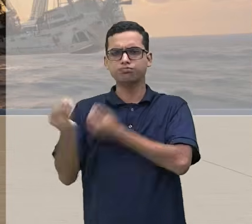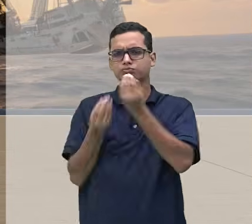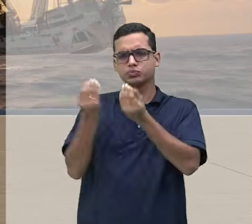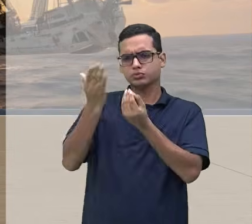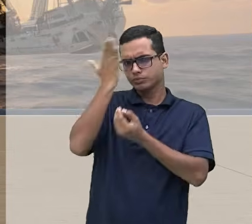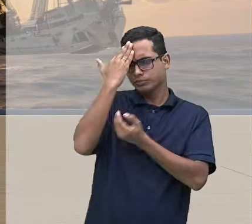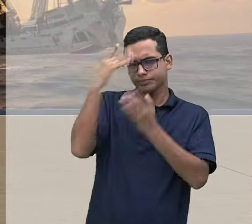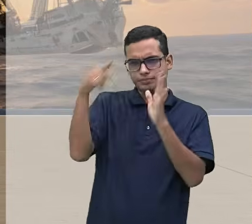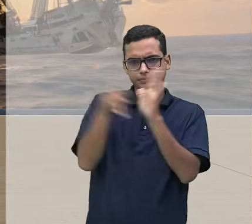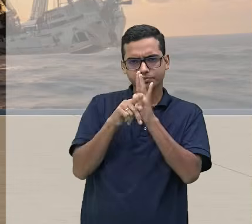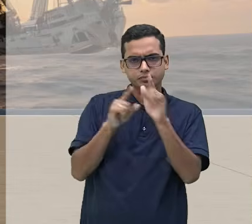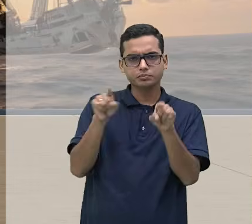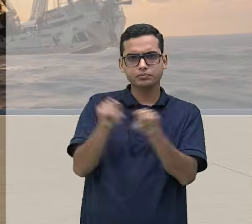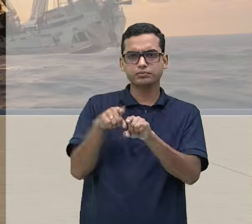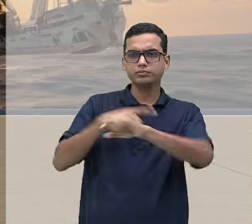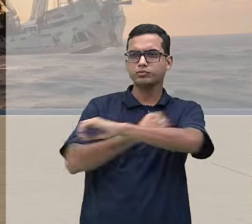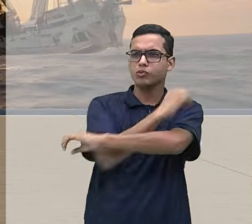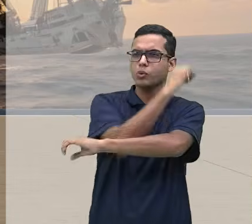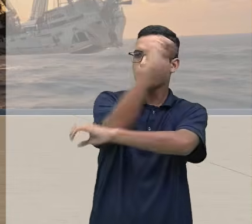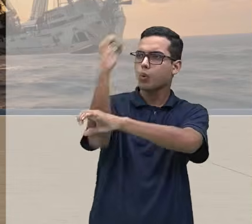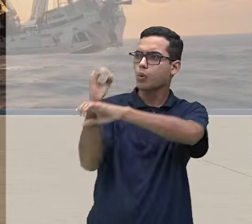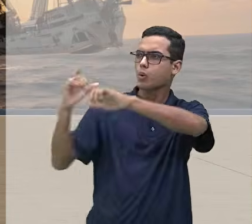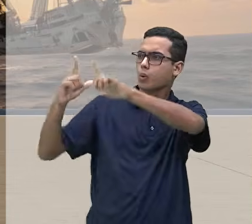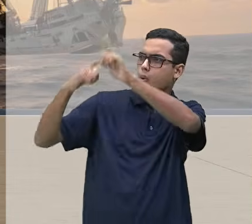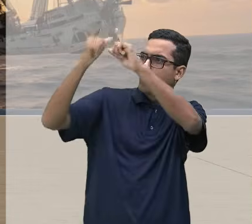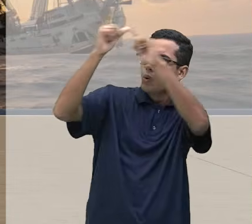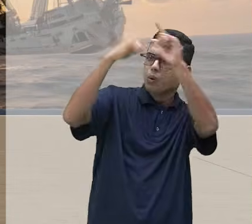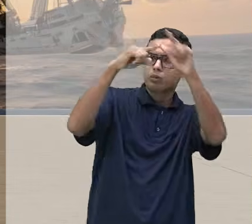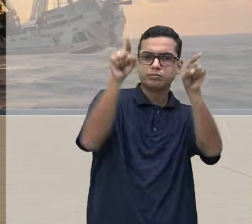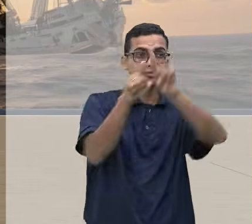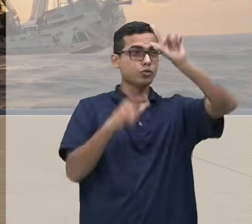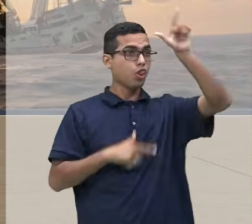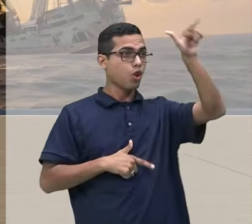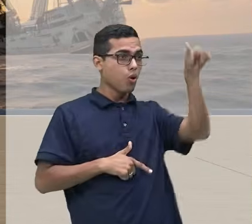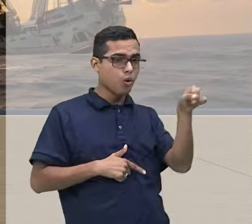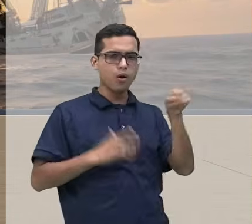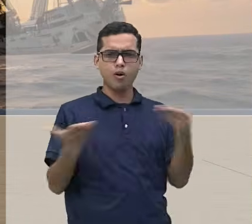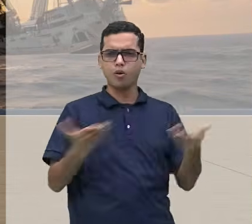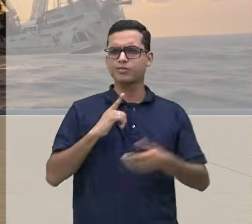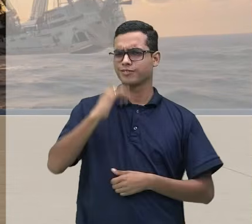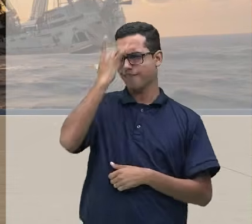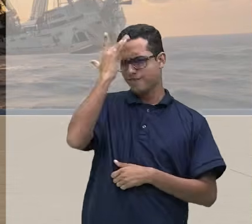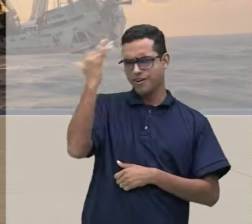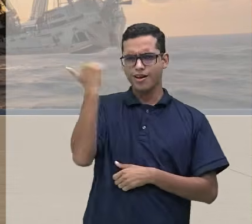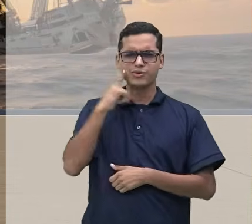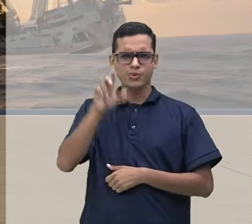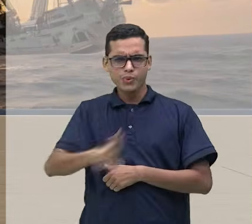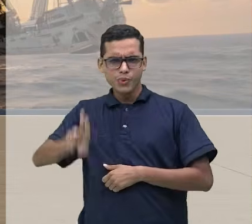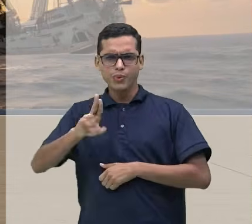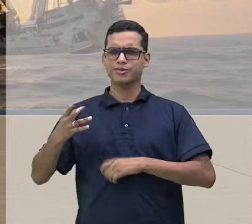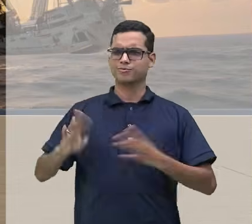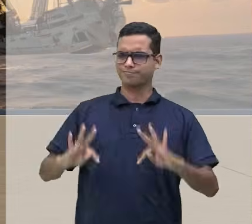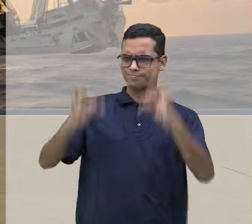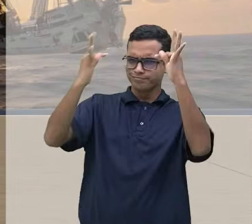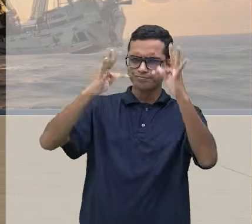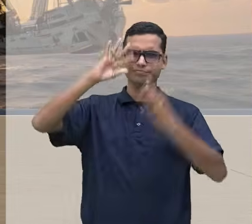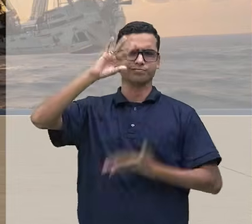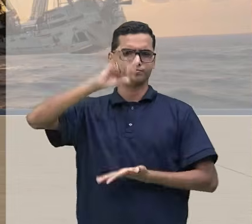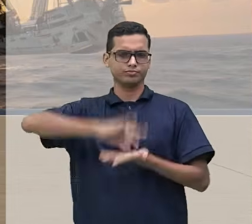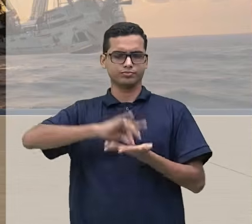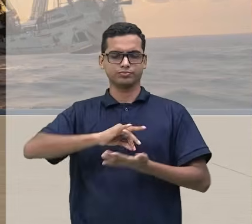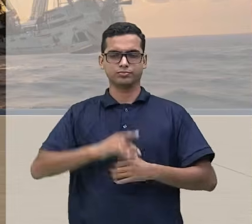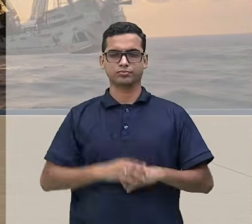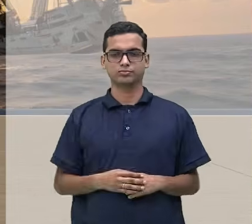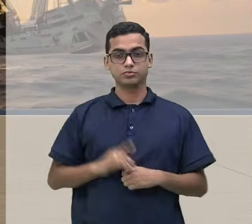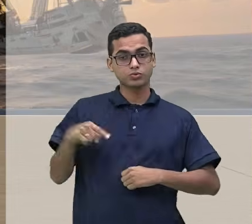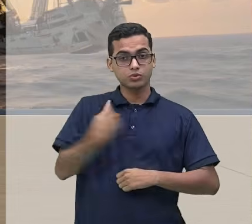dos astros, através do Sol, através da Lua. Hoje a gente já tem facilidade com as tecnologias que nós utilizamos, tá? Mas nós